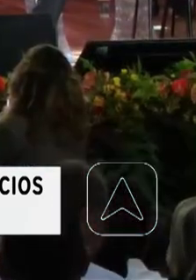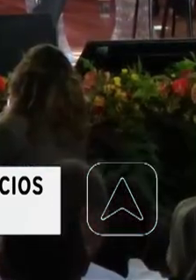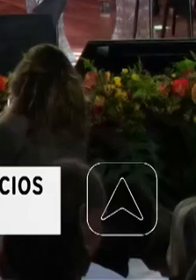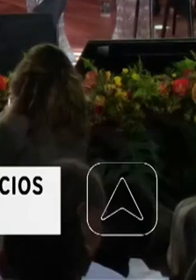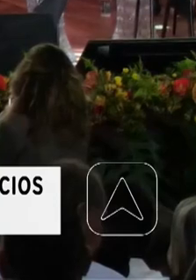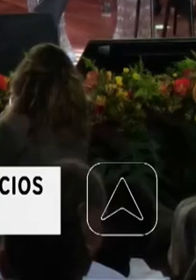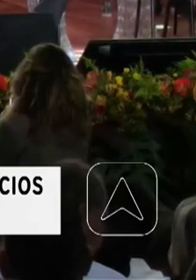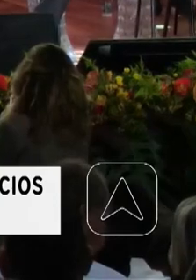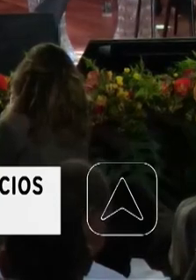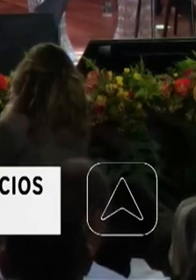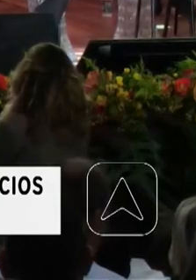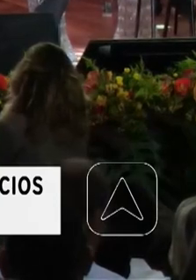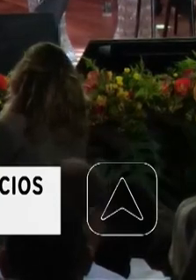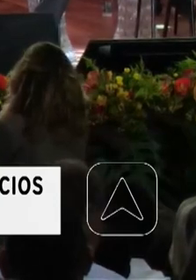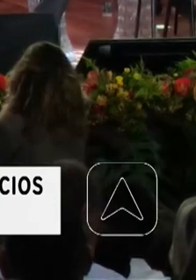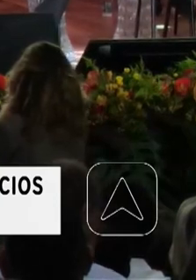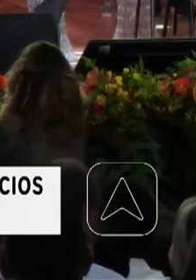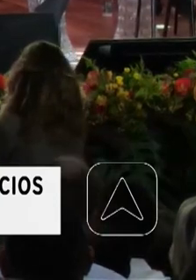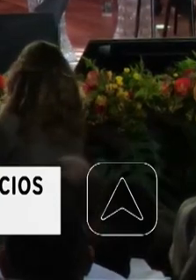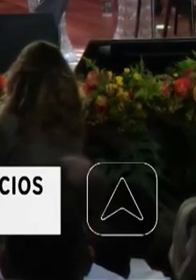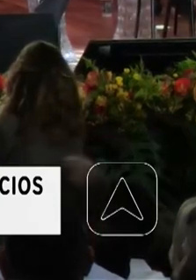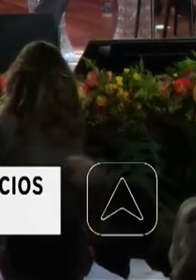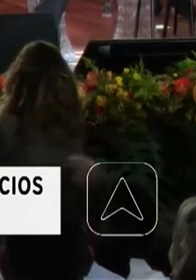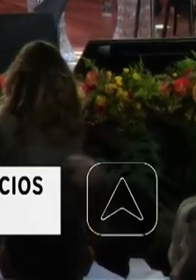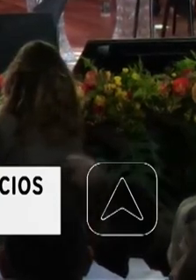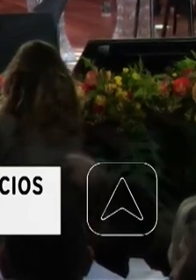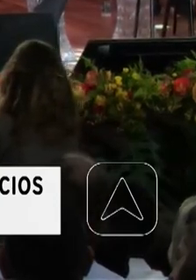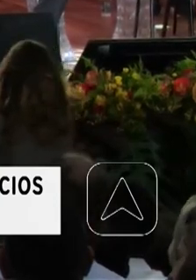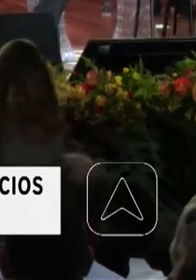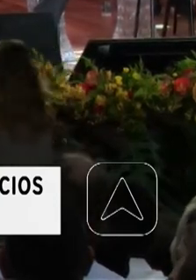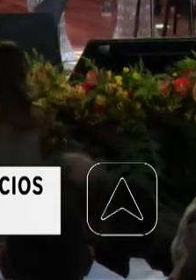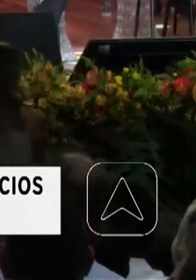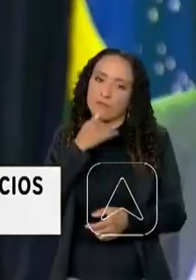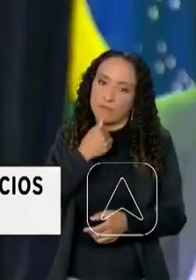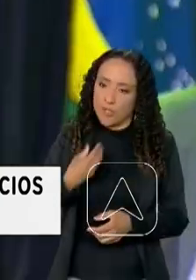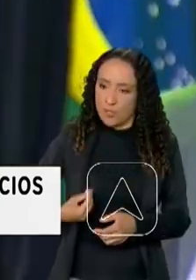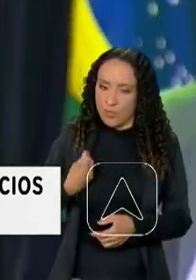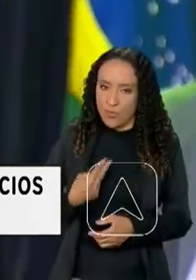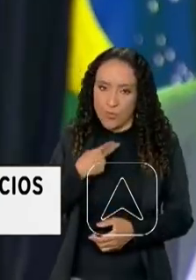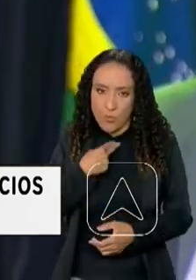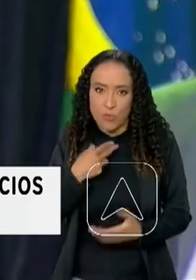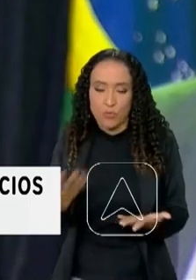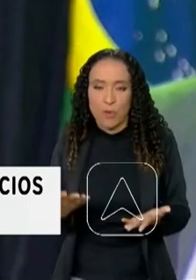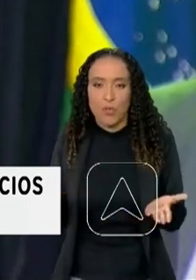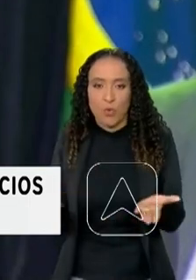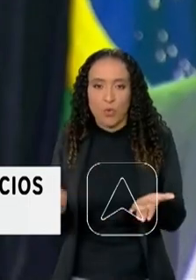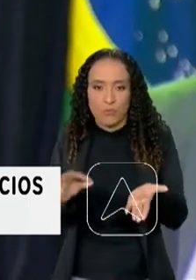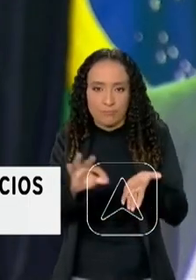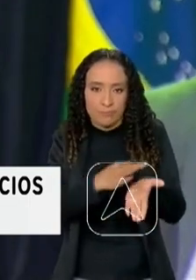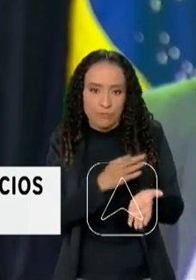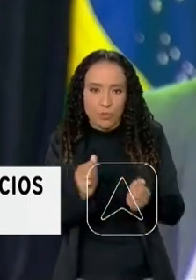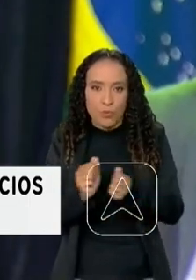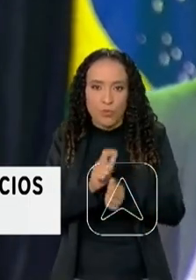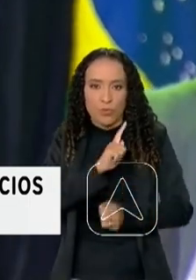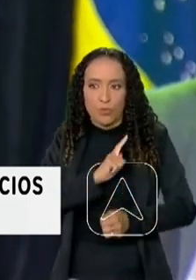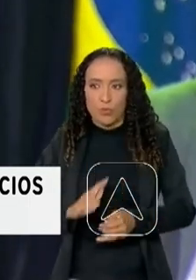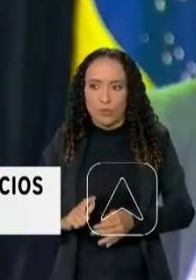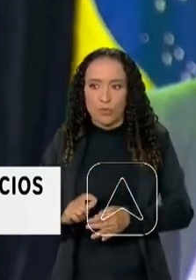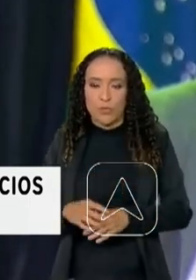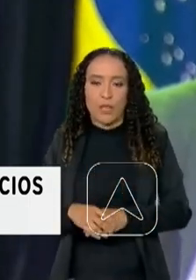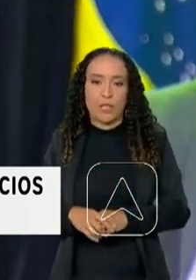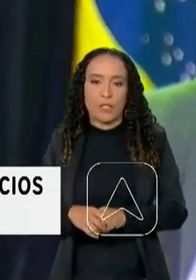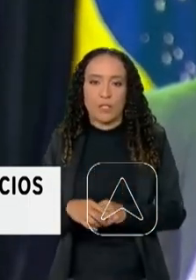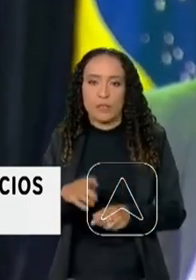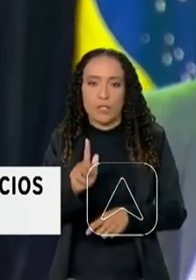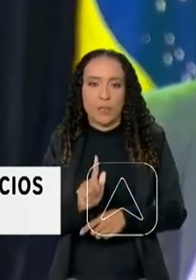mulheres em situação de violência em contratações públicas federais a gente está assinando hoje com o Governo do Estado do Piauí essa